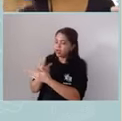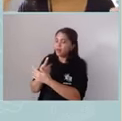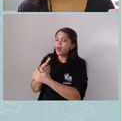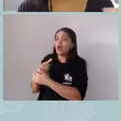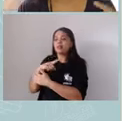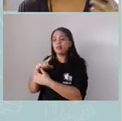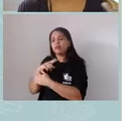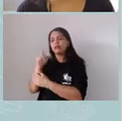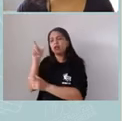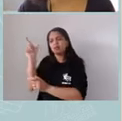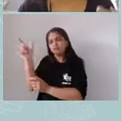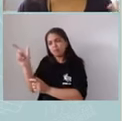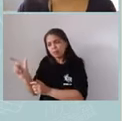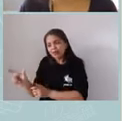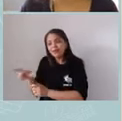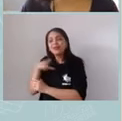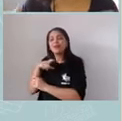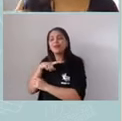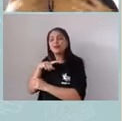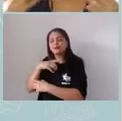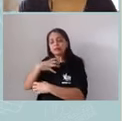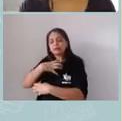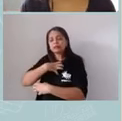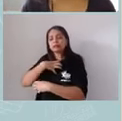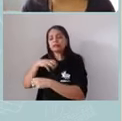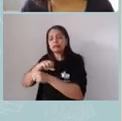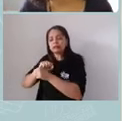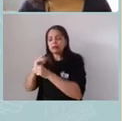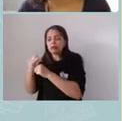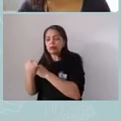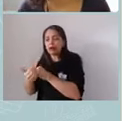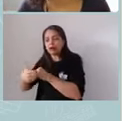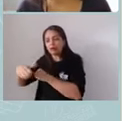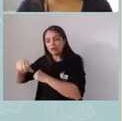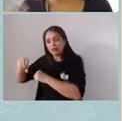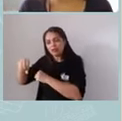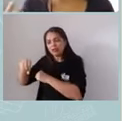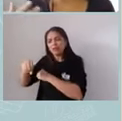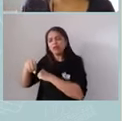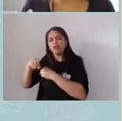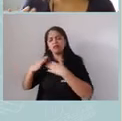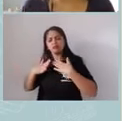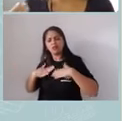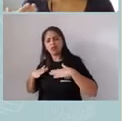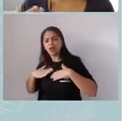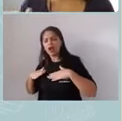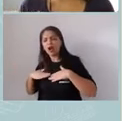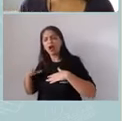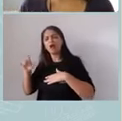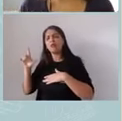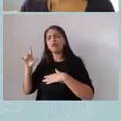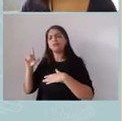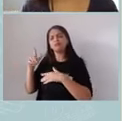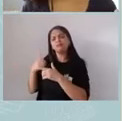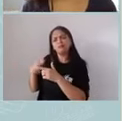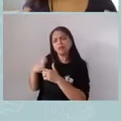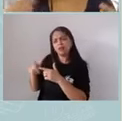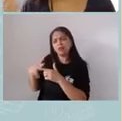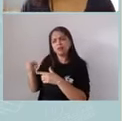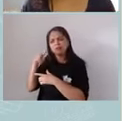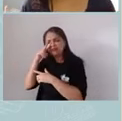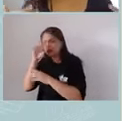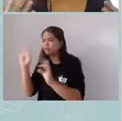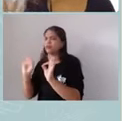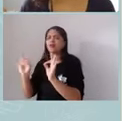né, e aí tiveram um quadro mais leve, ou às vezes nem tiveram sintomas, mas infelizmente a gente tem muitas pessoas